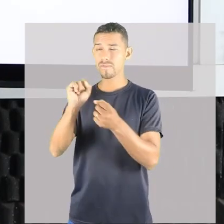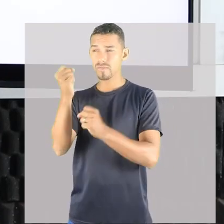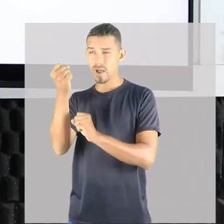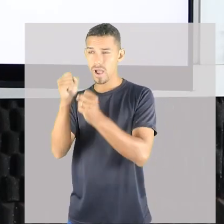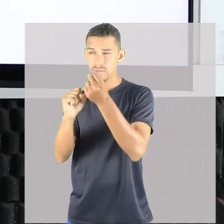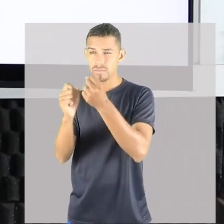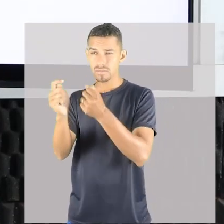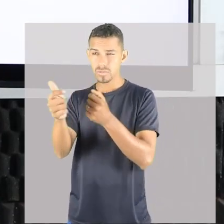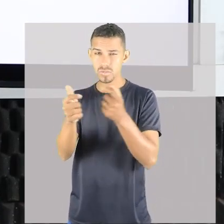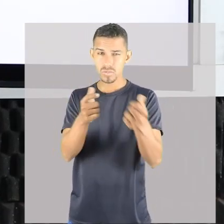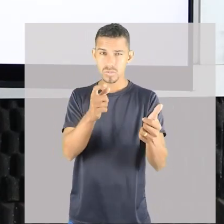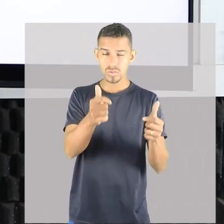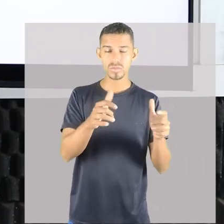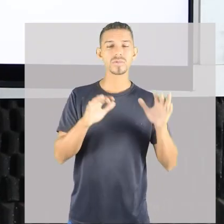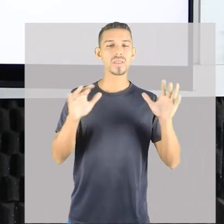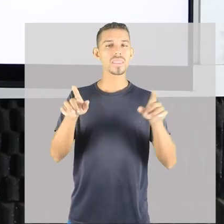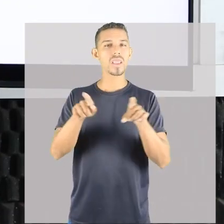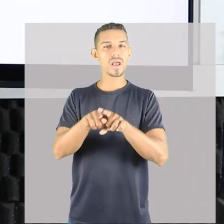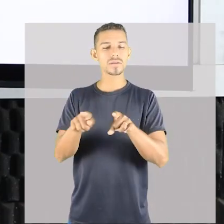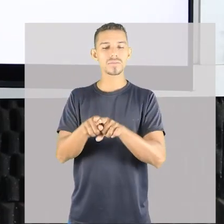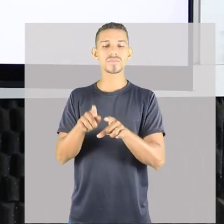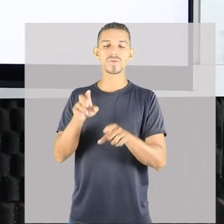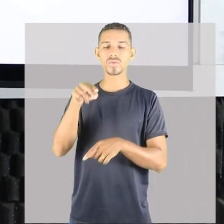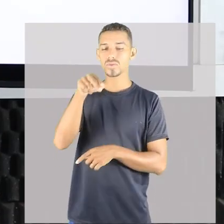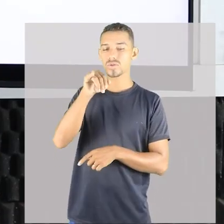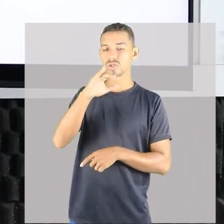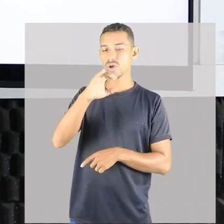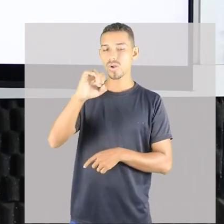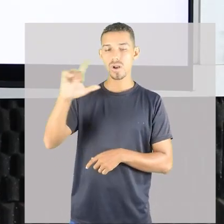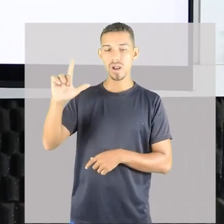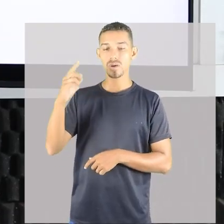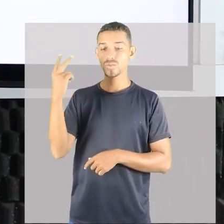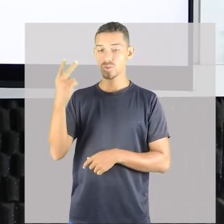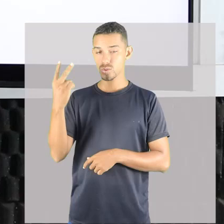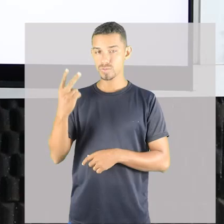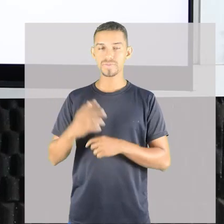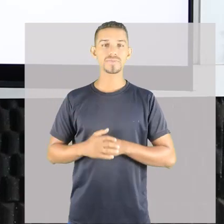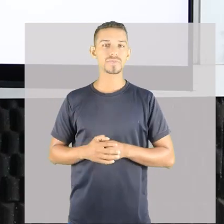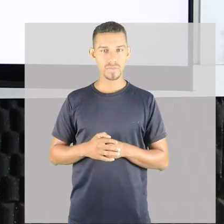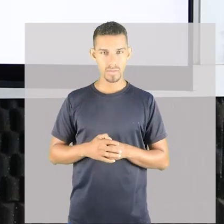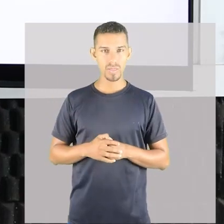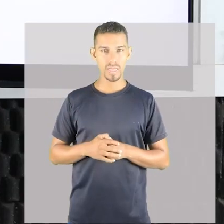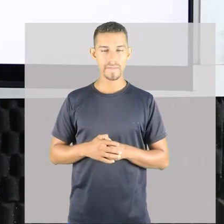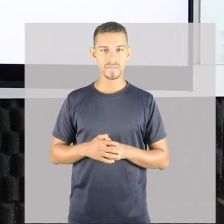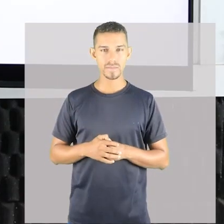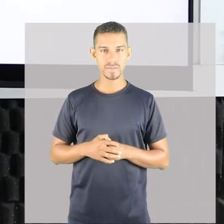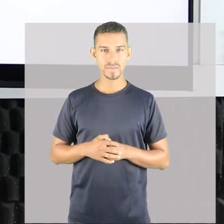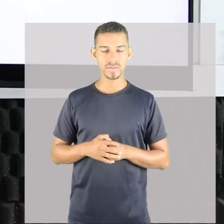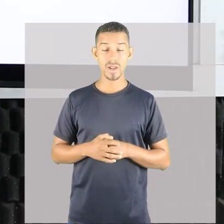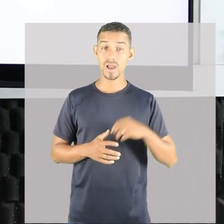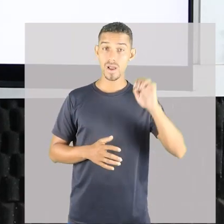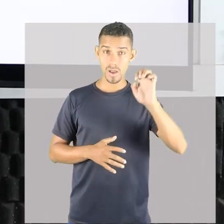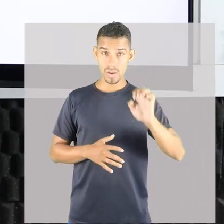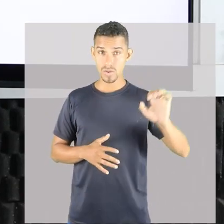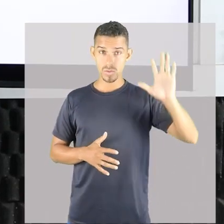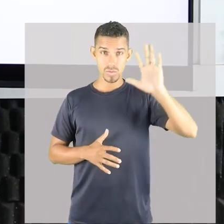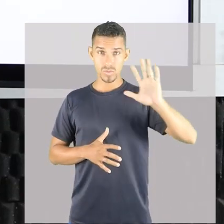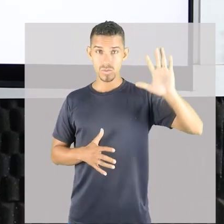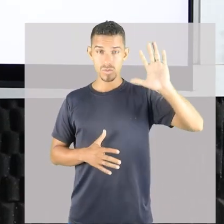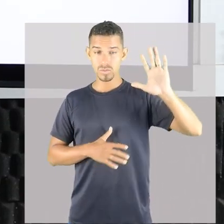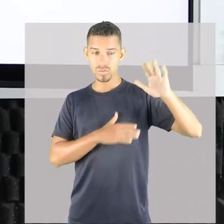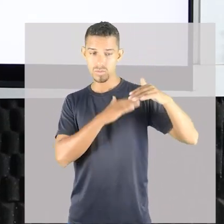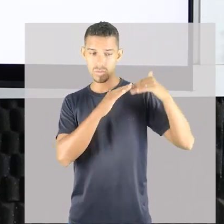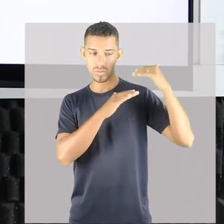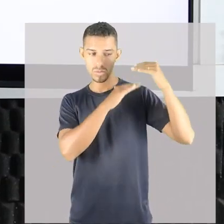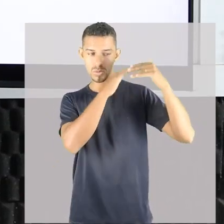uma monarquia czarista com Nicolau II. Nós temos ainda, enquanto a Europa ali estava